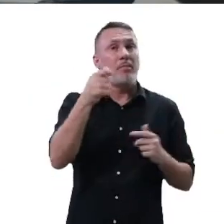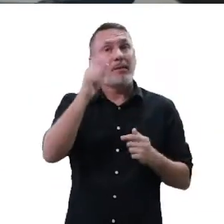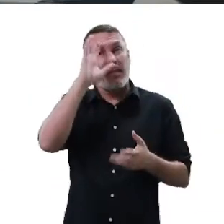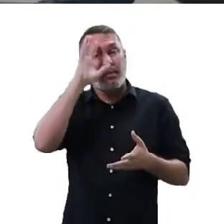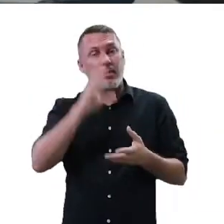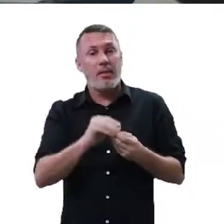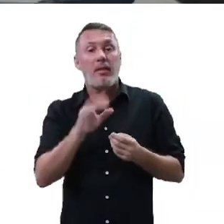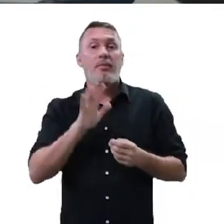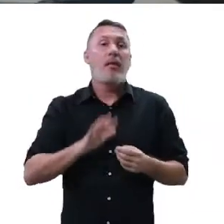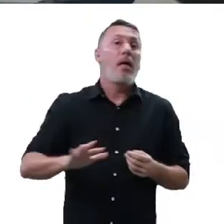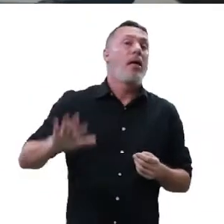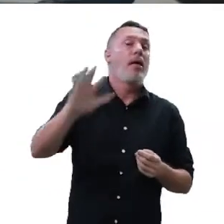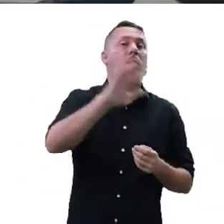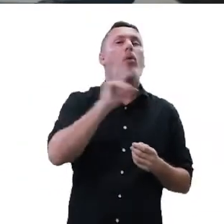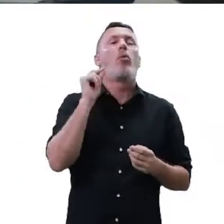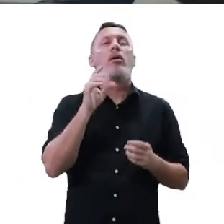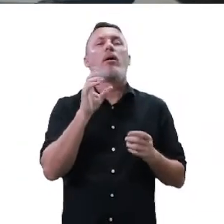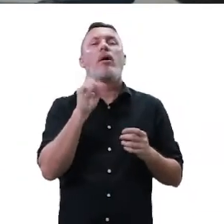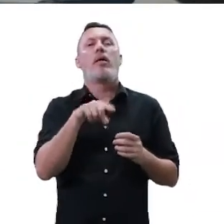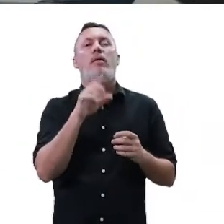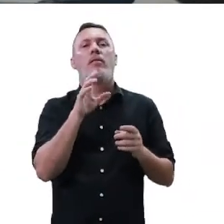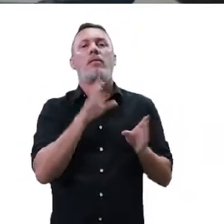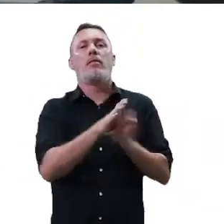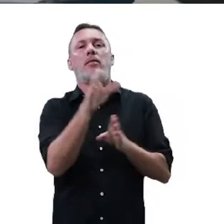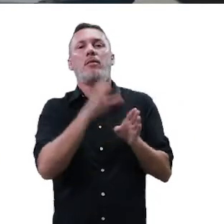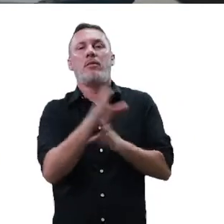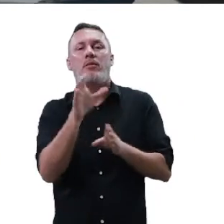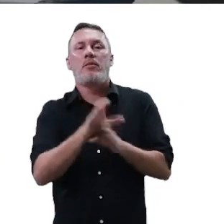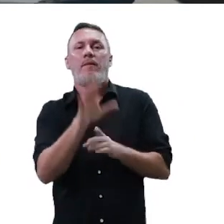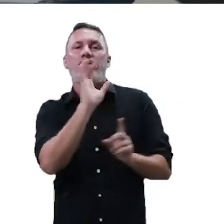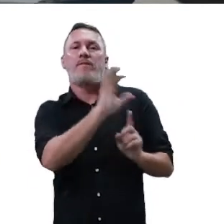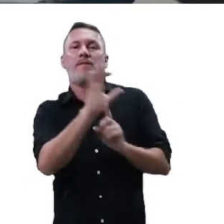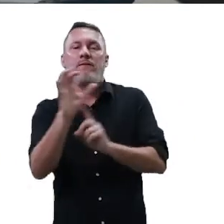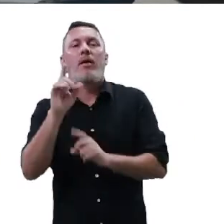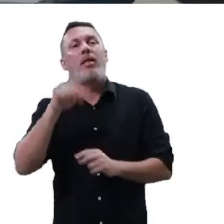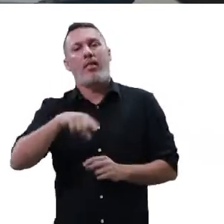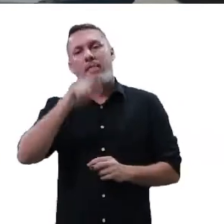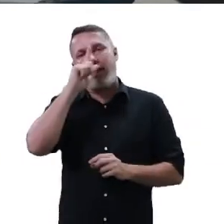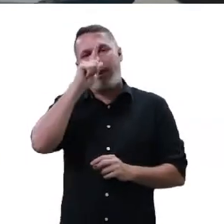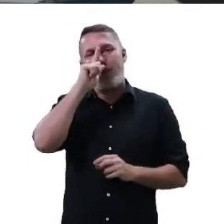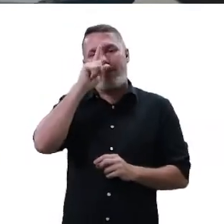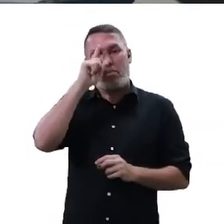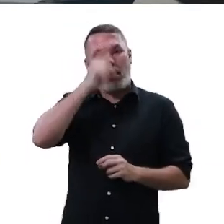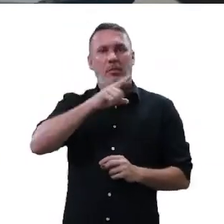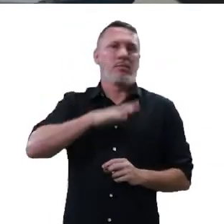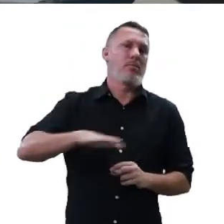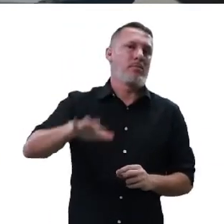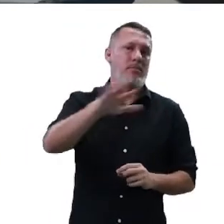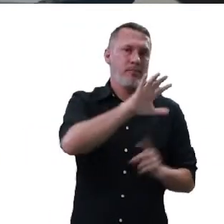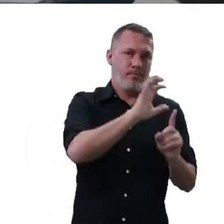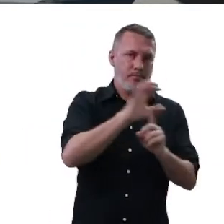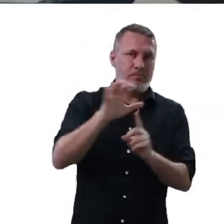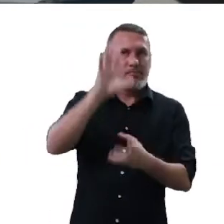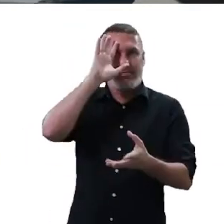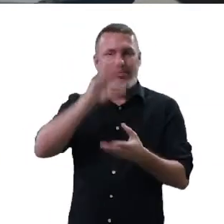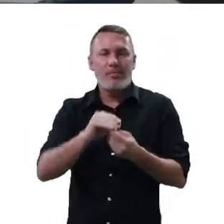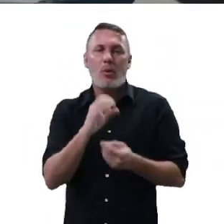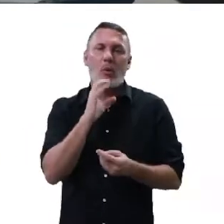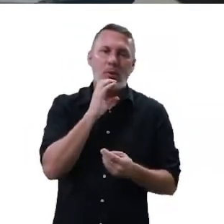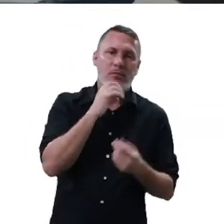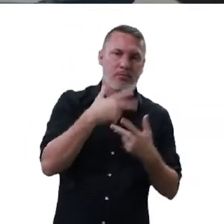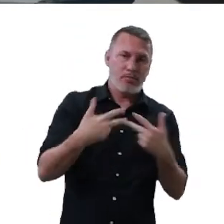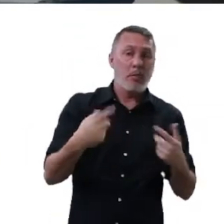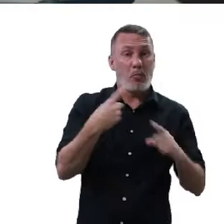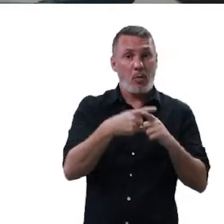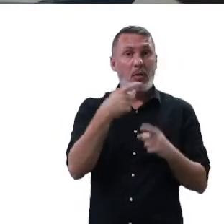cidade, mas entendam que o território estava sob o controle e a influência grega nesse período, beleza? Para a